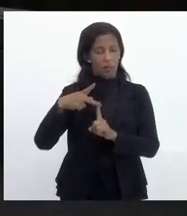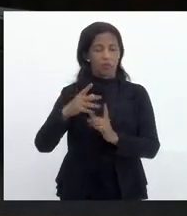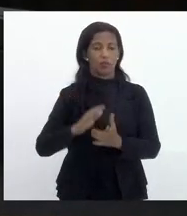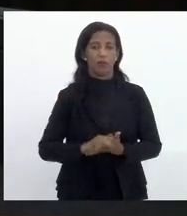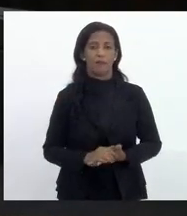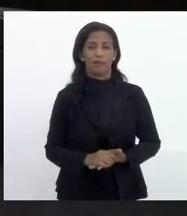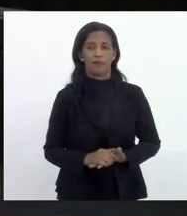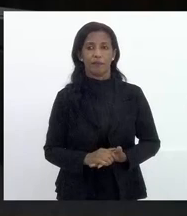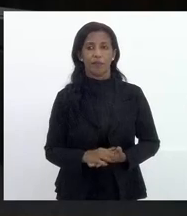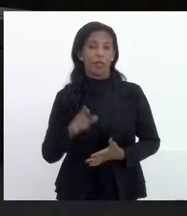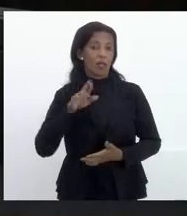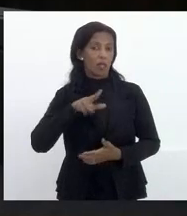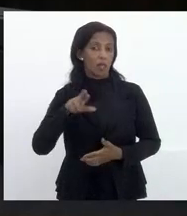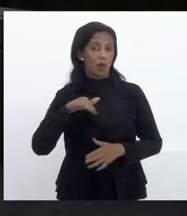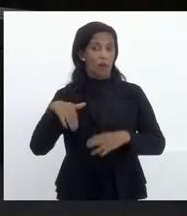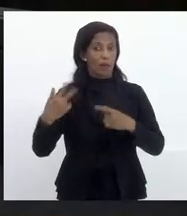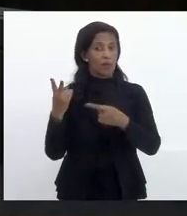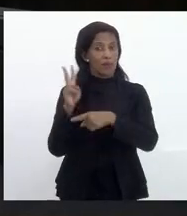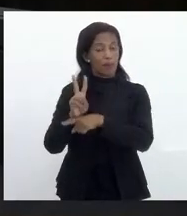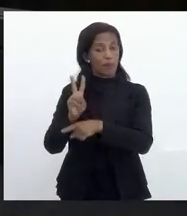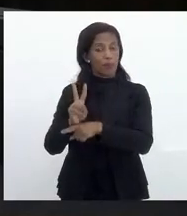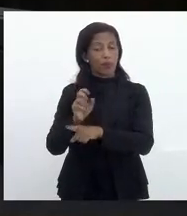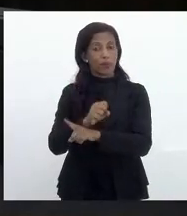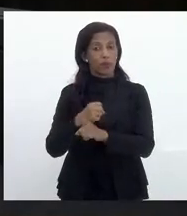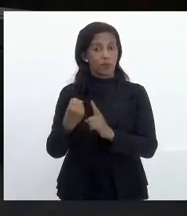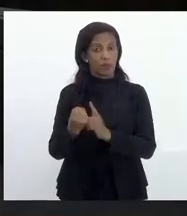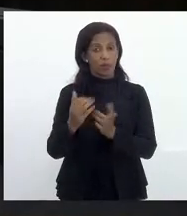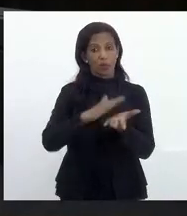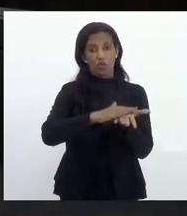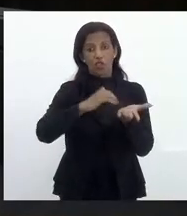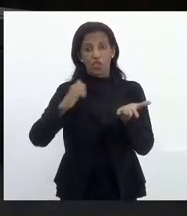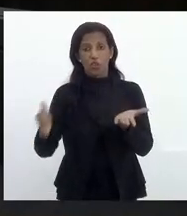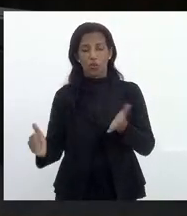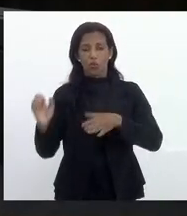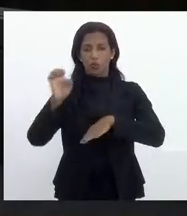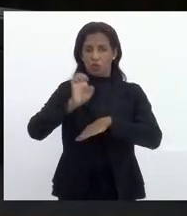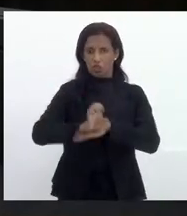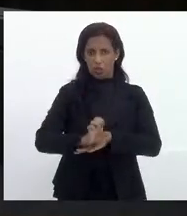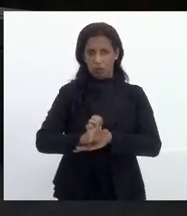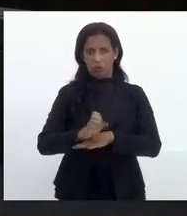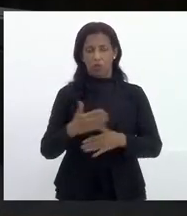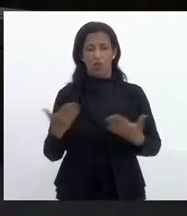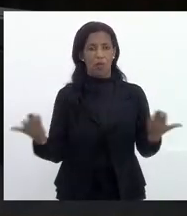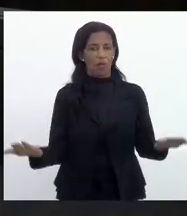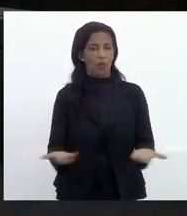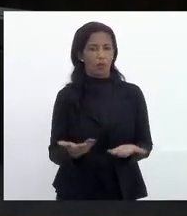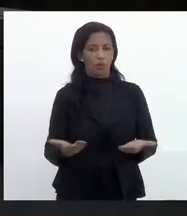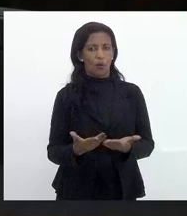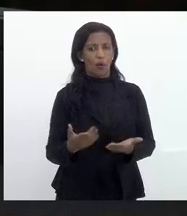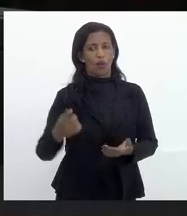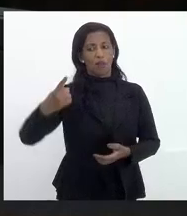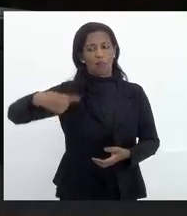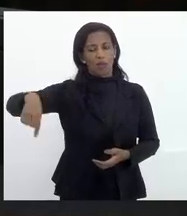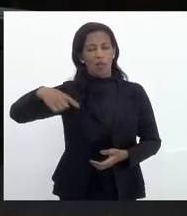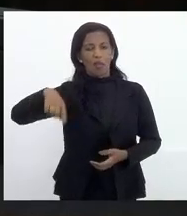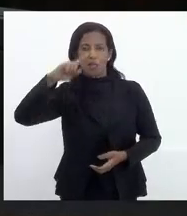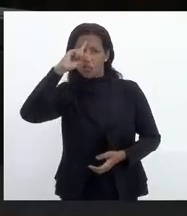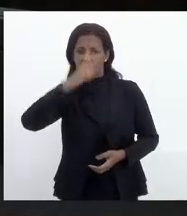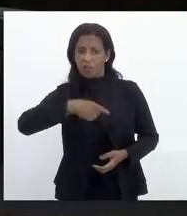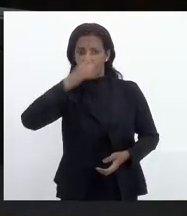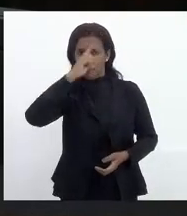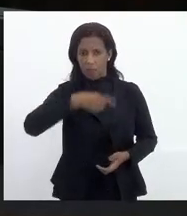previdenciários que na verdade não é mais é a proteção social tirou dos Estados e agora é eles é que